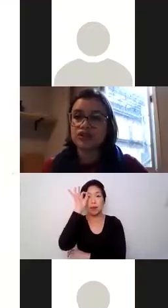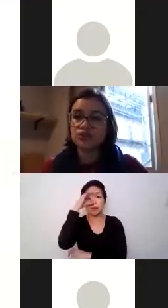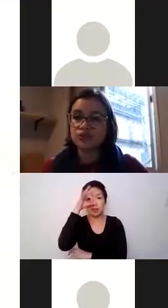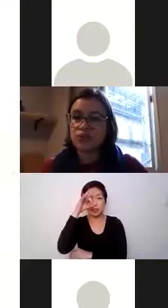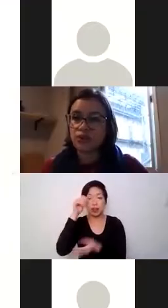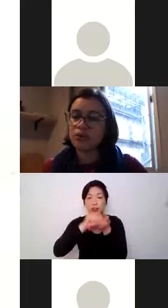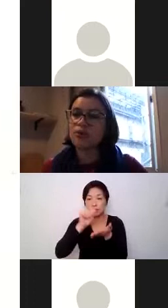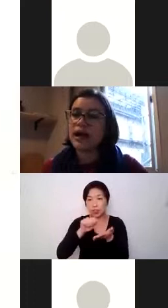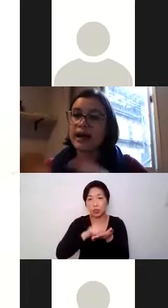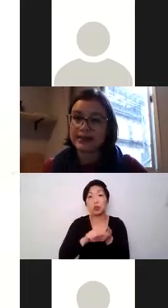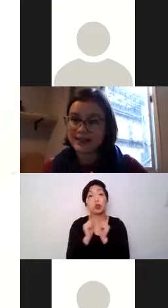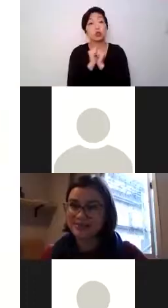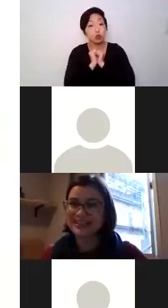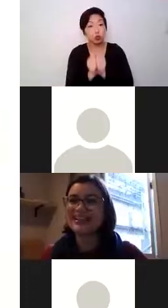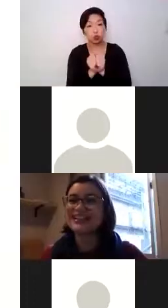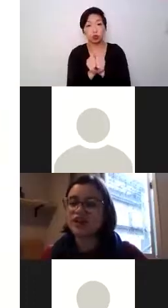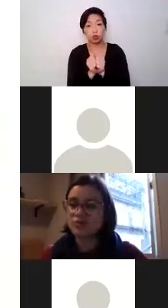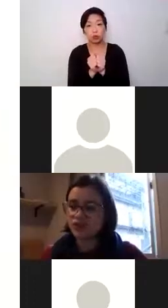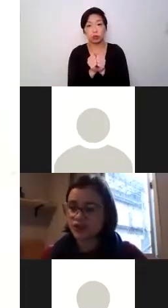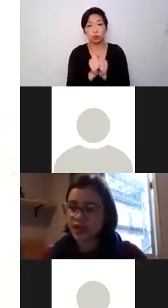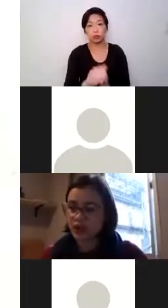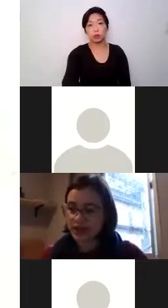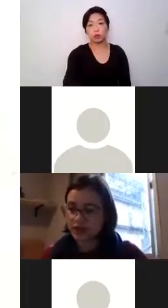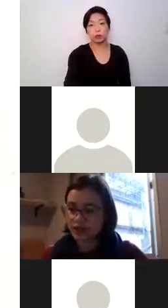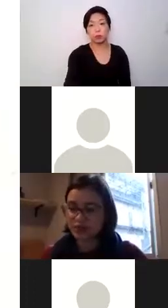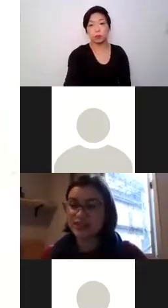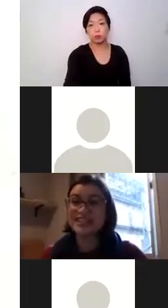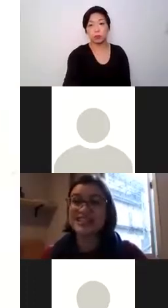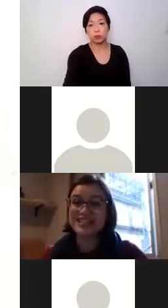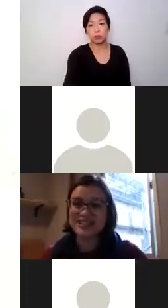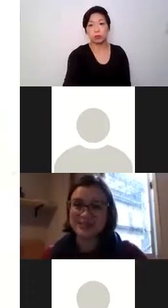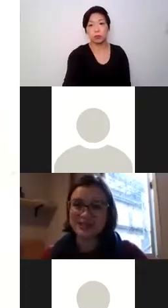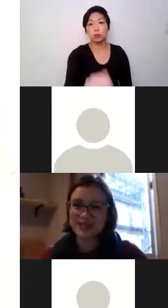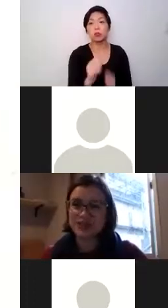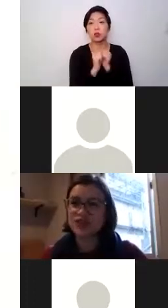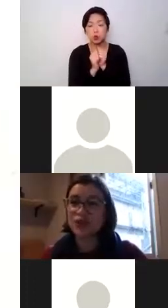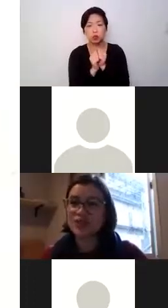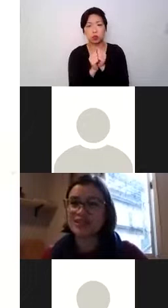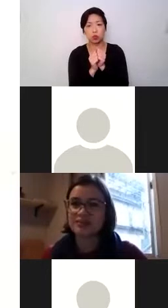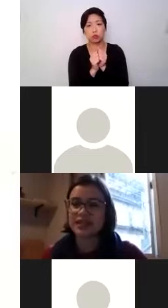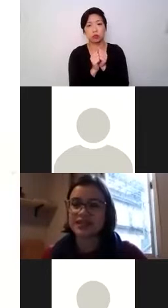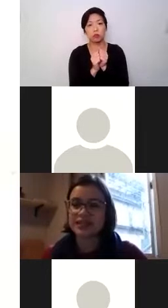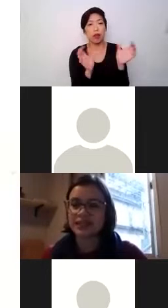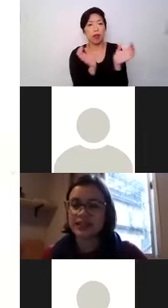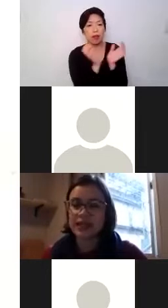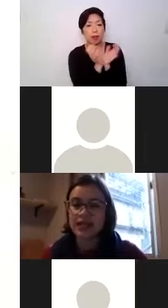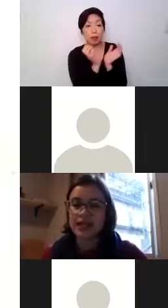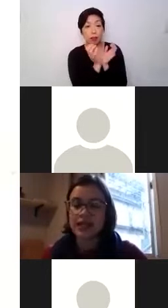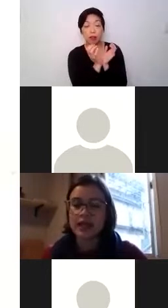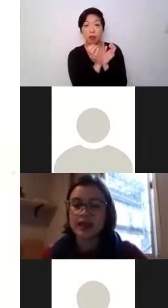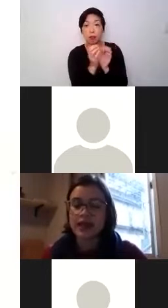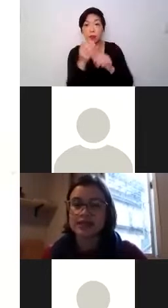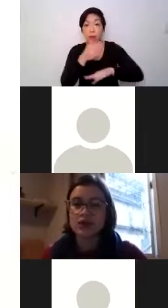de Andrade, junto com a equipe dele, como a gente bem conhece os modernistas da Semana de 22, estabelecem aí